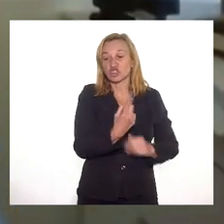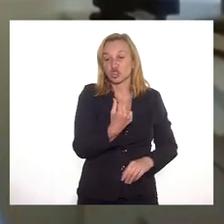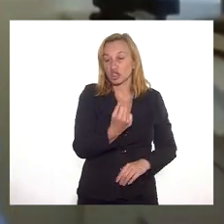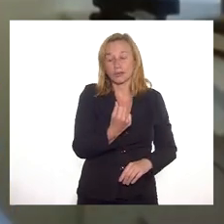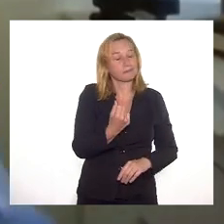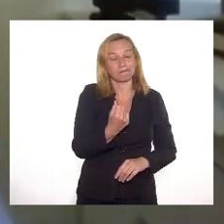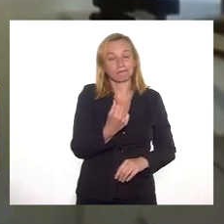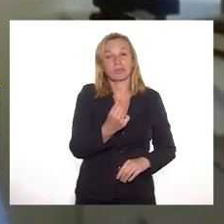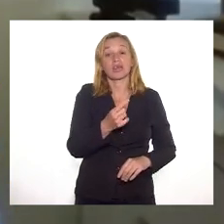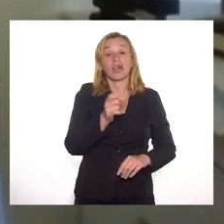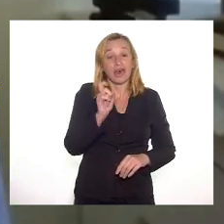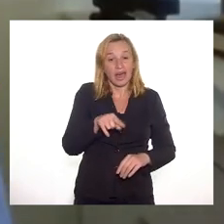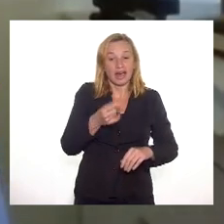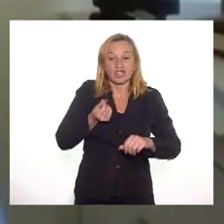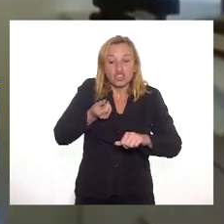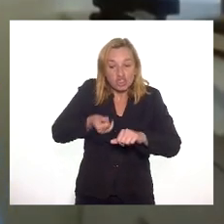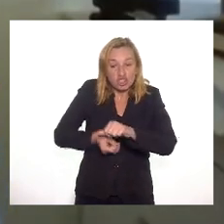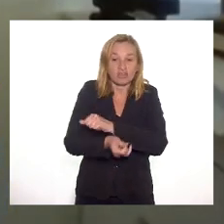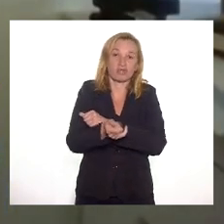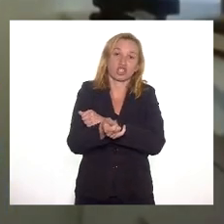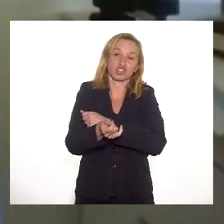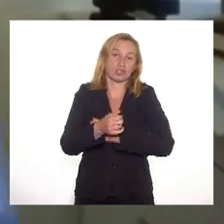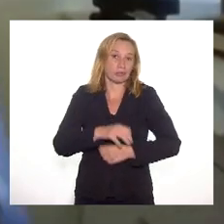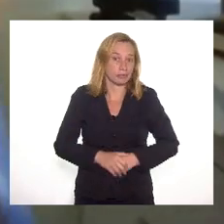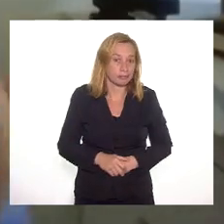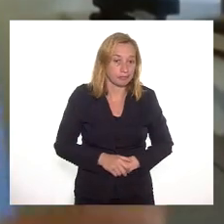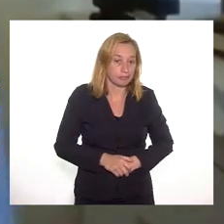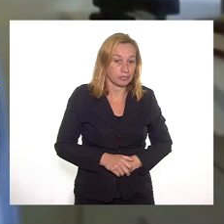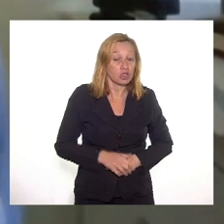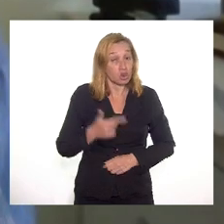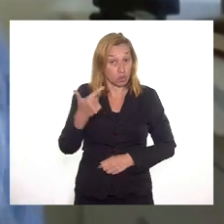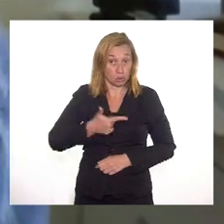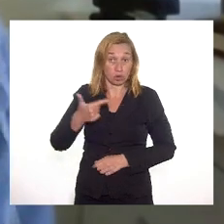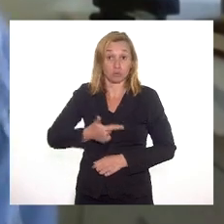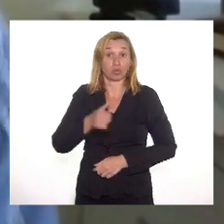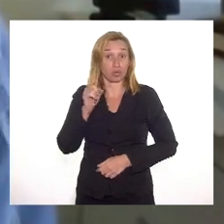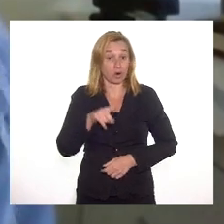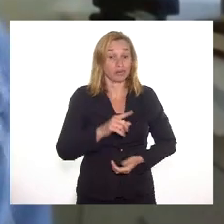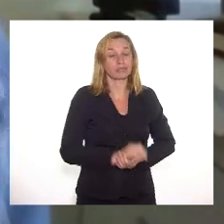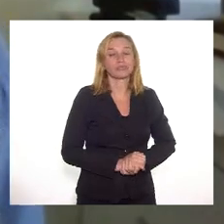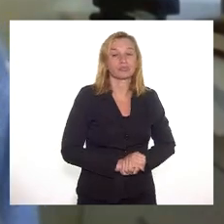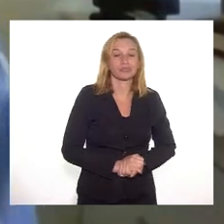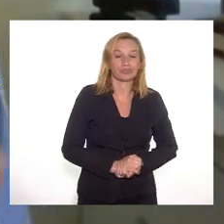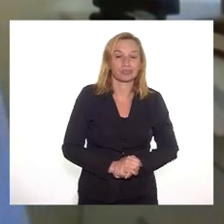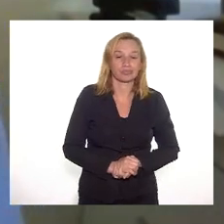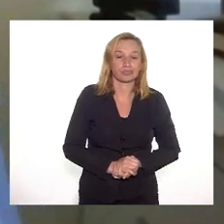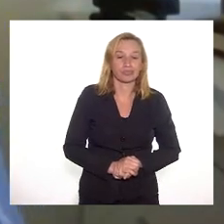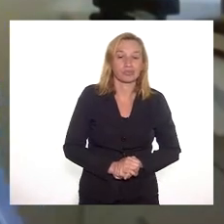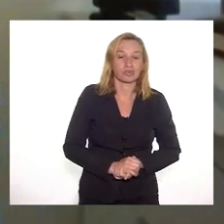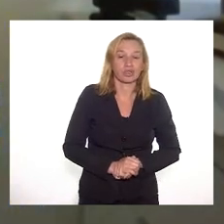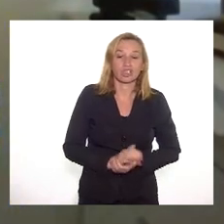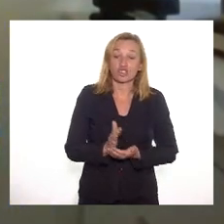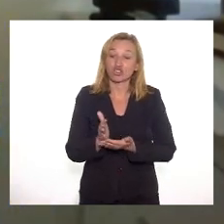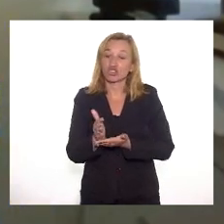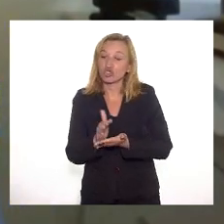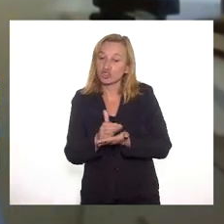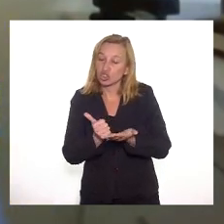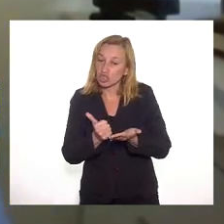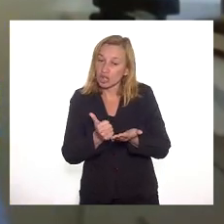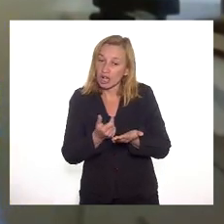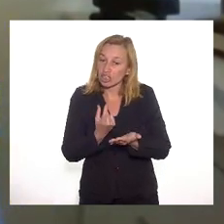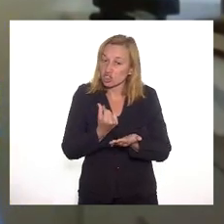de investimento. Aí a segunda questão, vai tirar dinheiro do